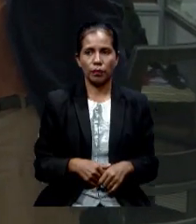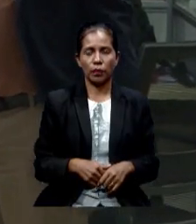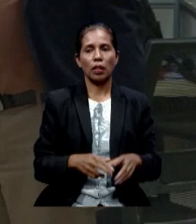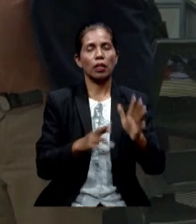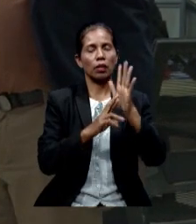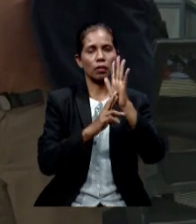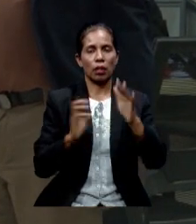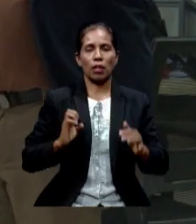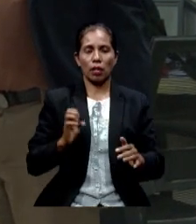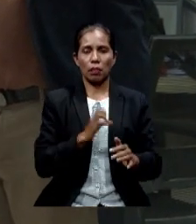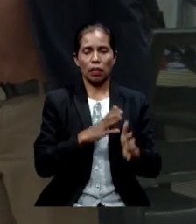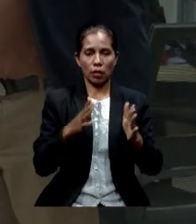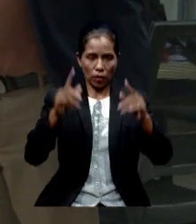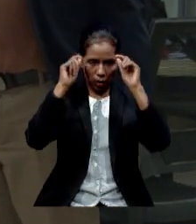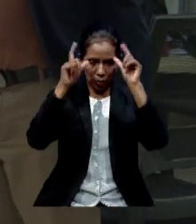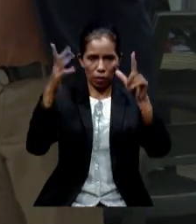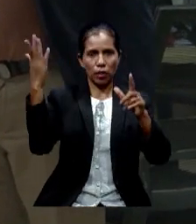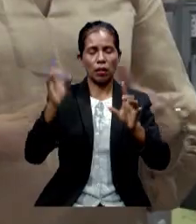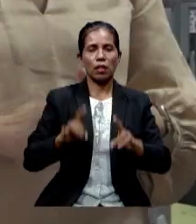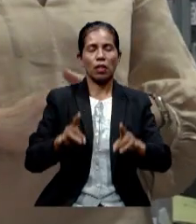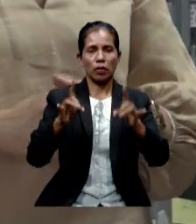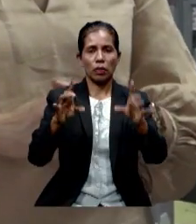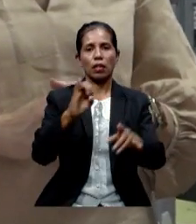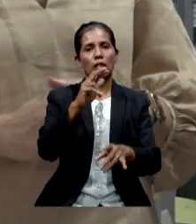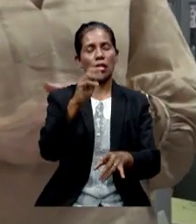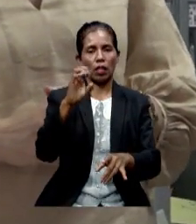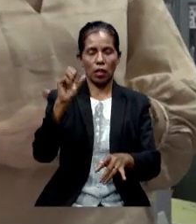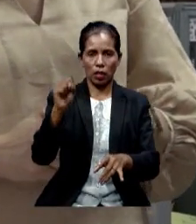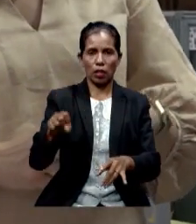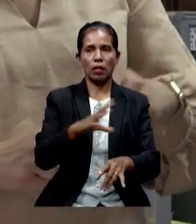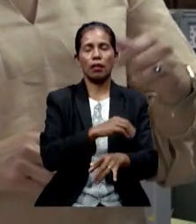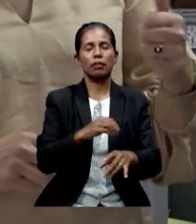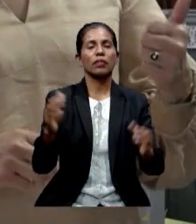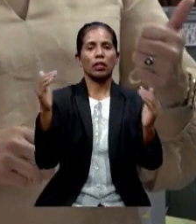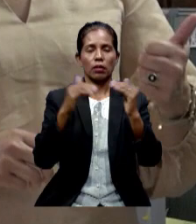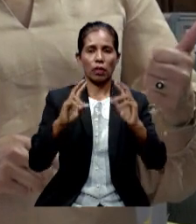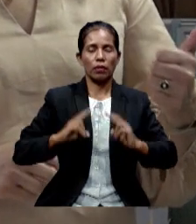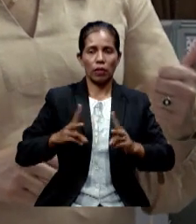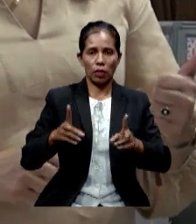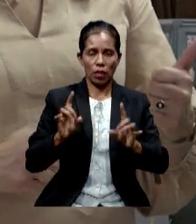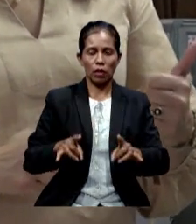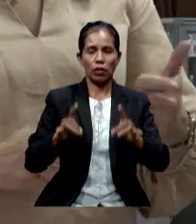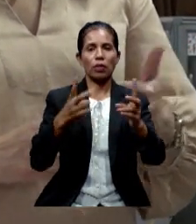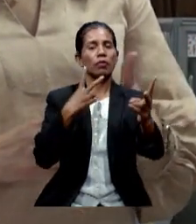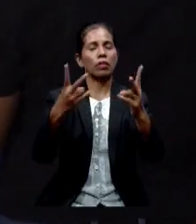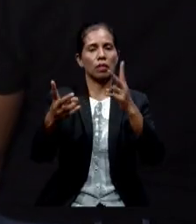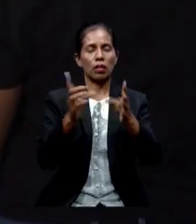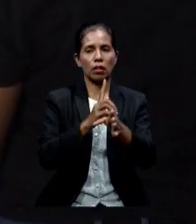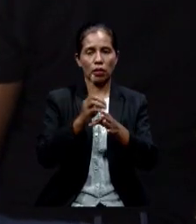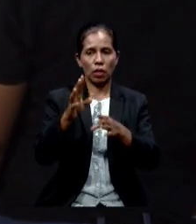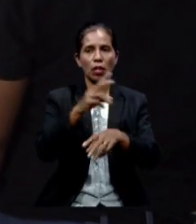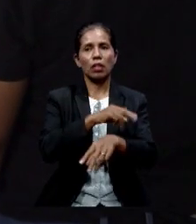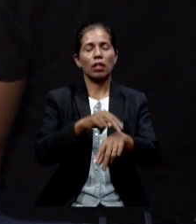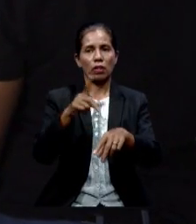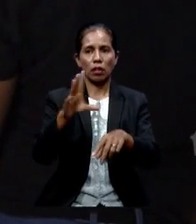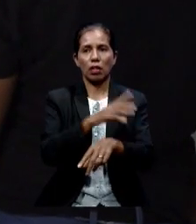Representante embaixadora Timor-Leste e Austrália, Inês Almeida Hateten, o consul honorário veterano Austrália visita a Direção Nacional de Emprego